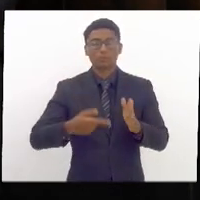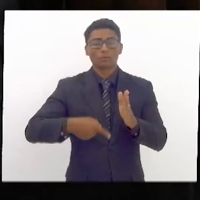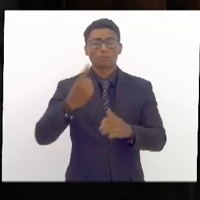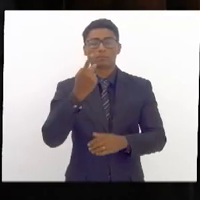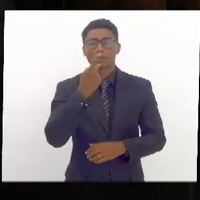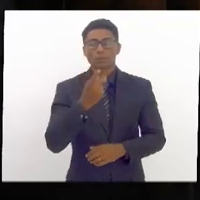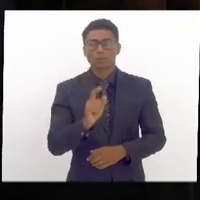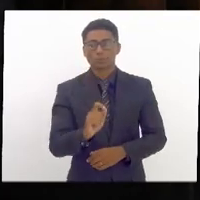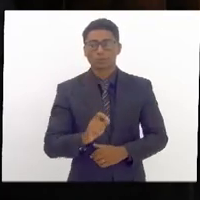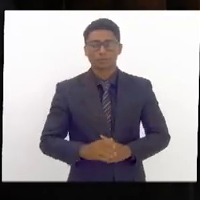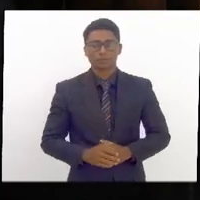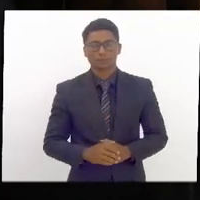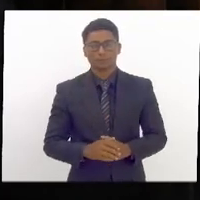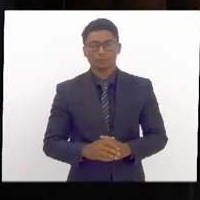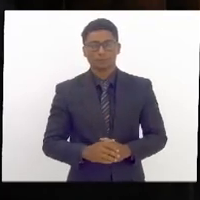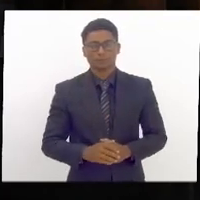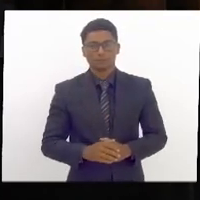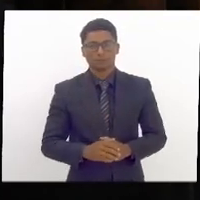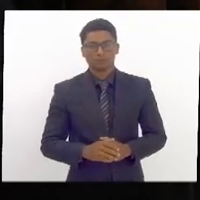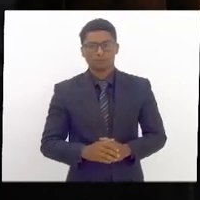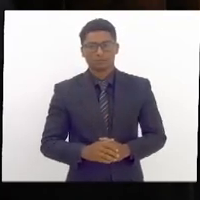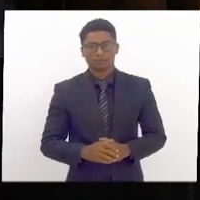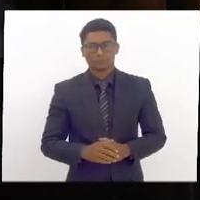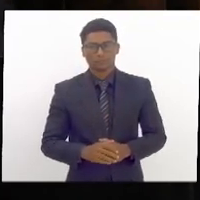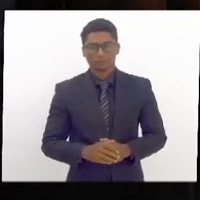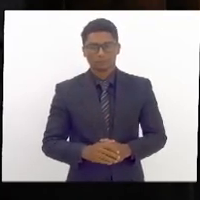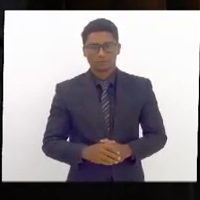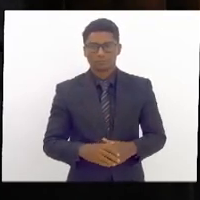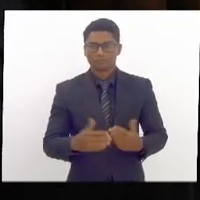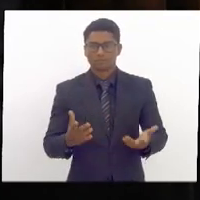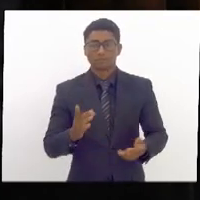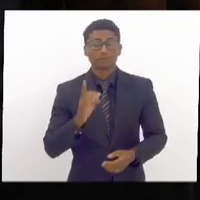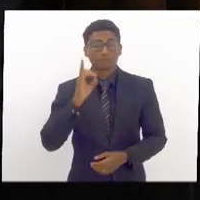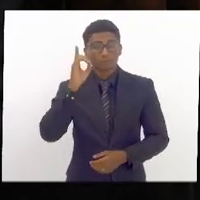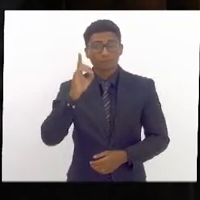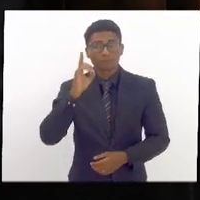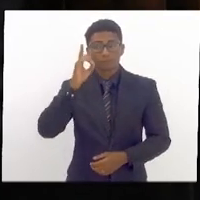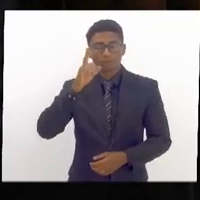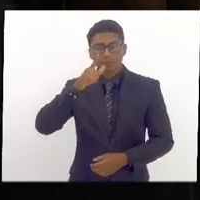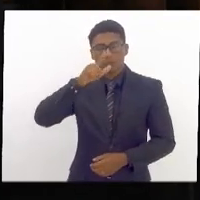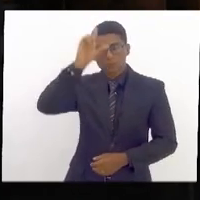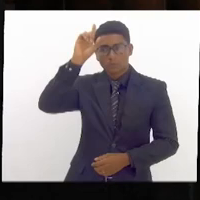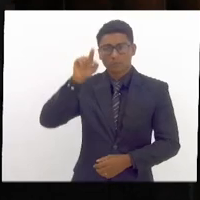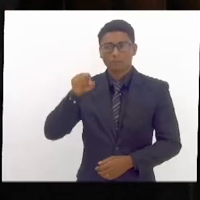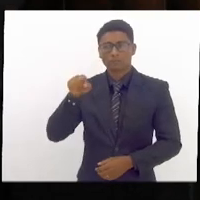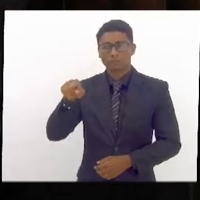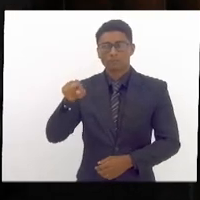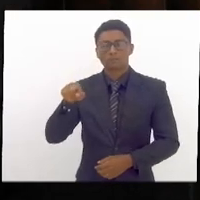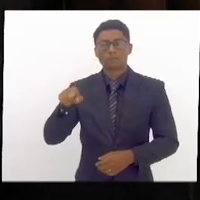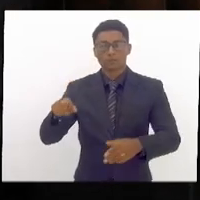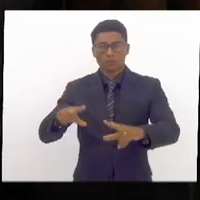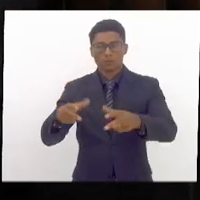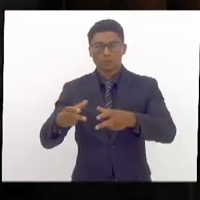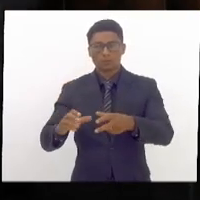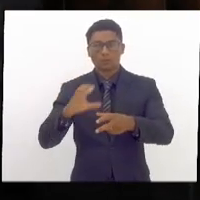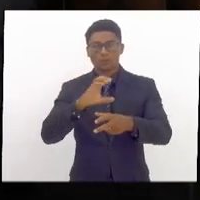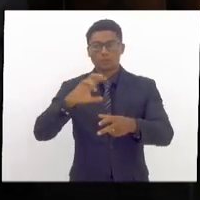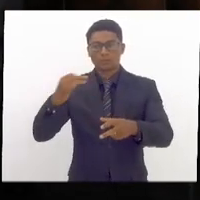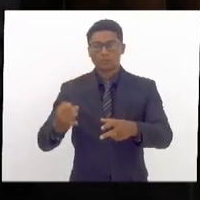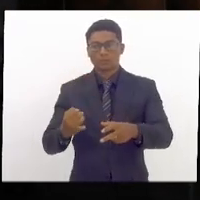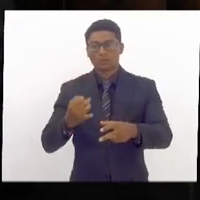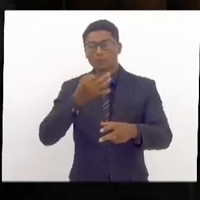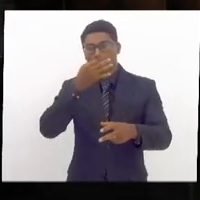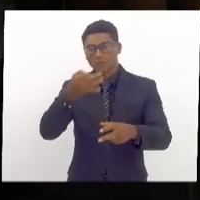lugar, pegando um elemento de forma, que o deputado Luiz Paulo, no seu parecer pela CCJ, aqui já